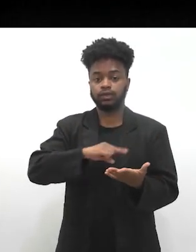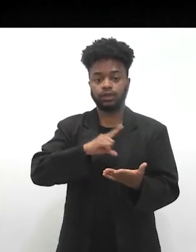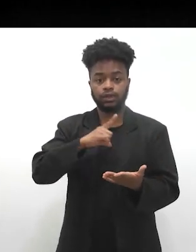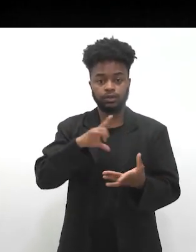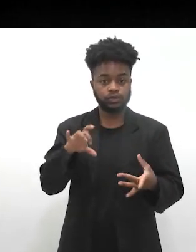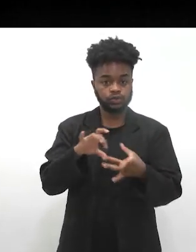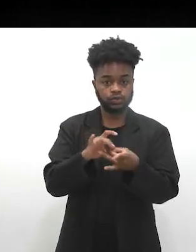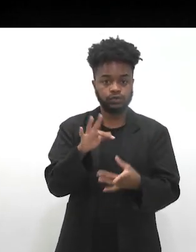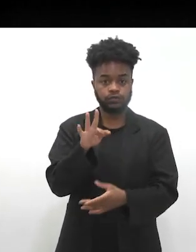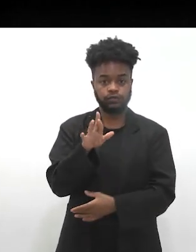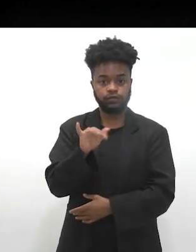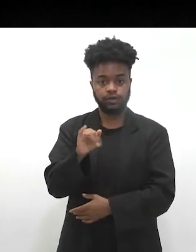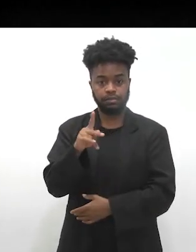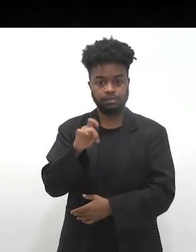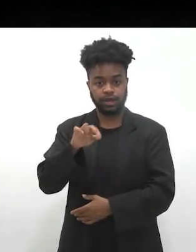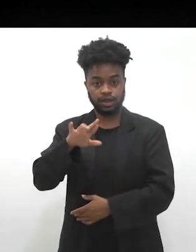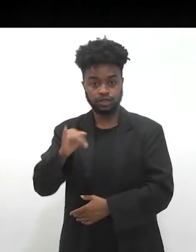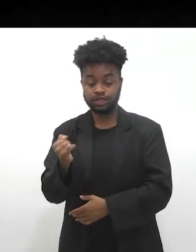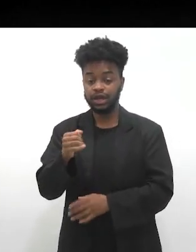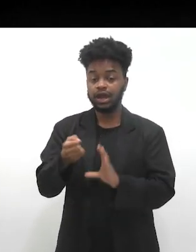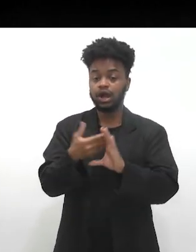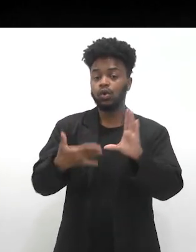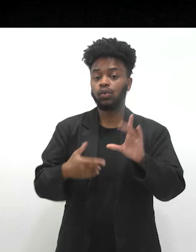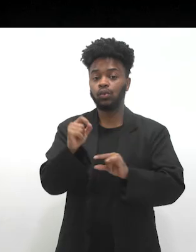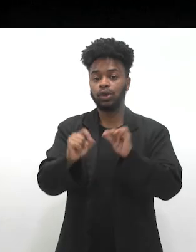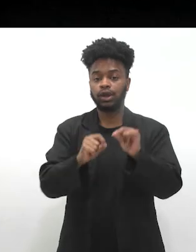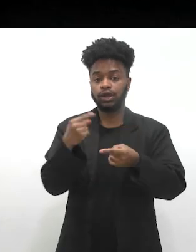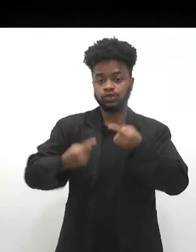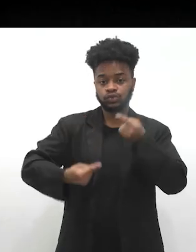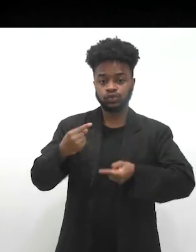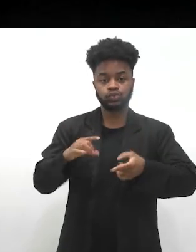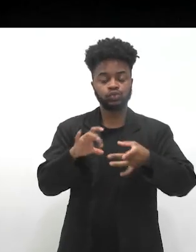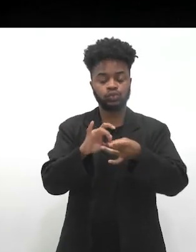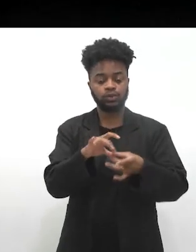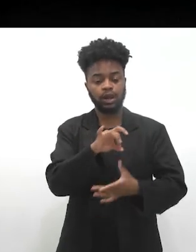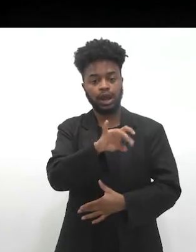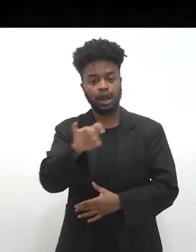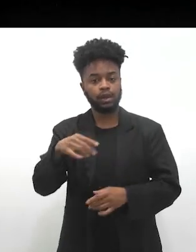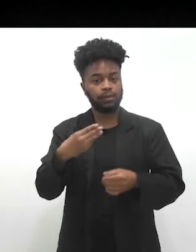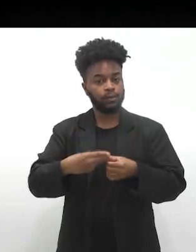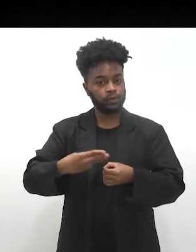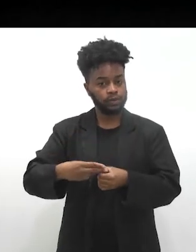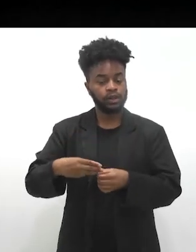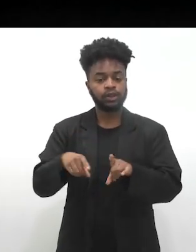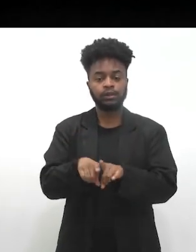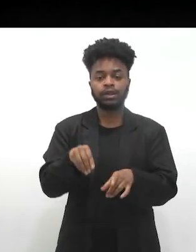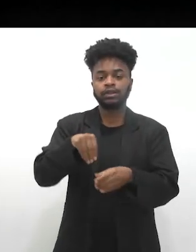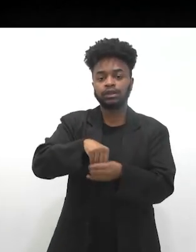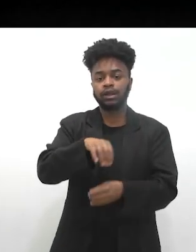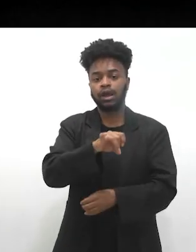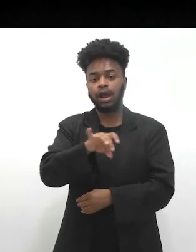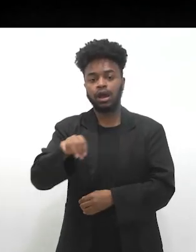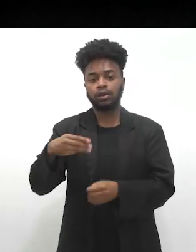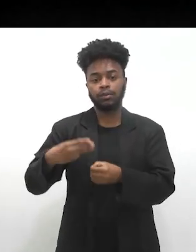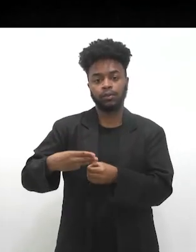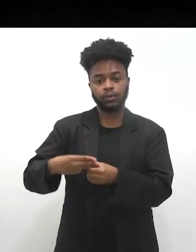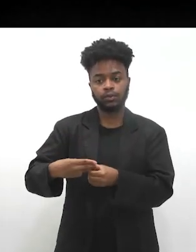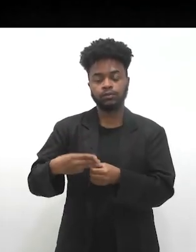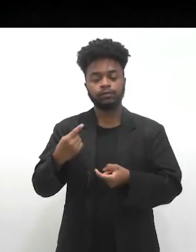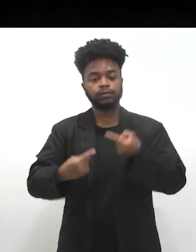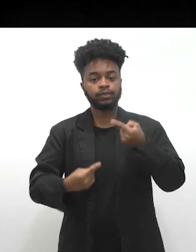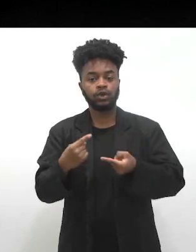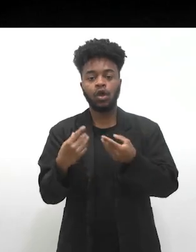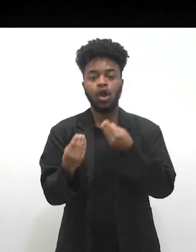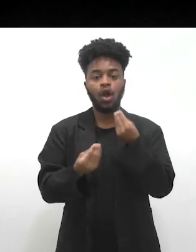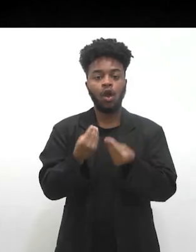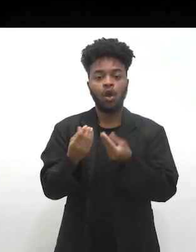no FRIPERJ, uma das características nossas é discutir com os municípios e dentro dos municípios